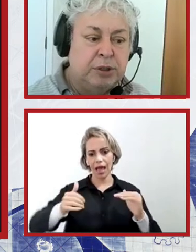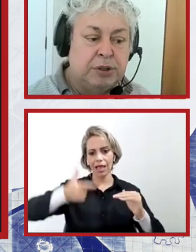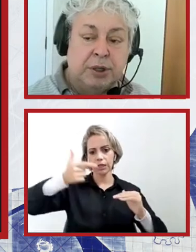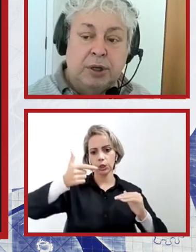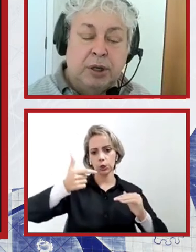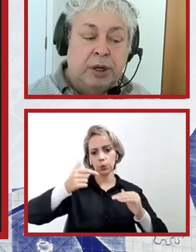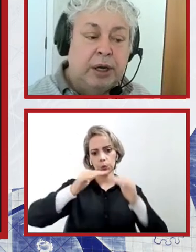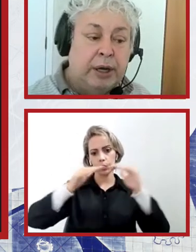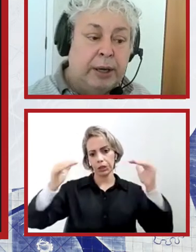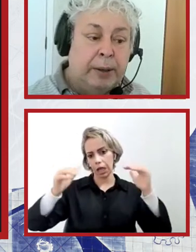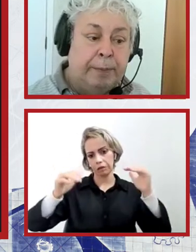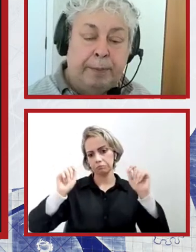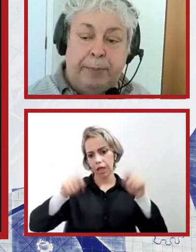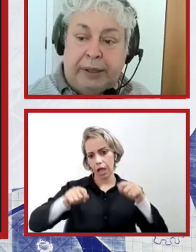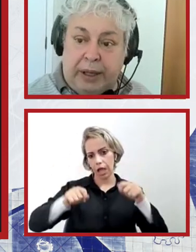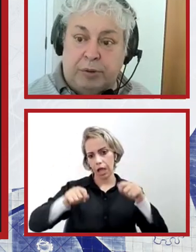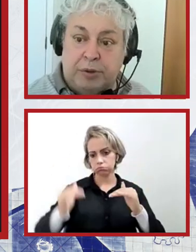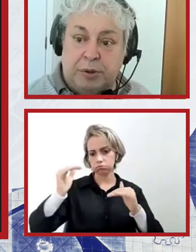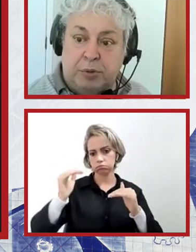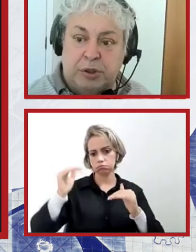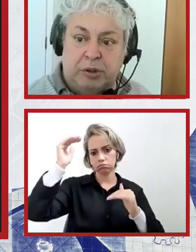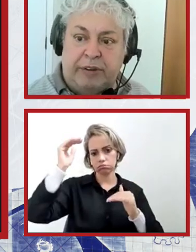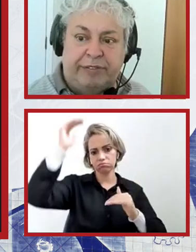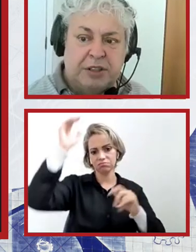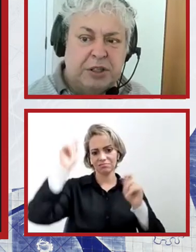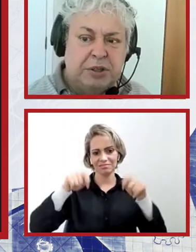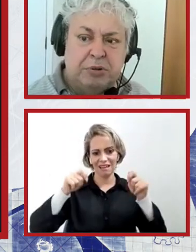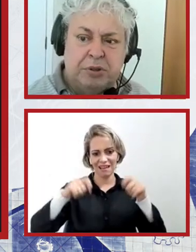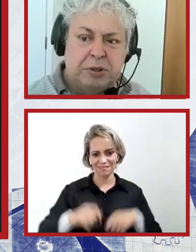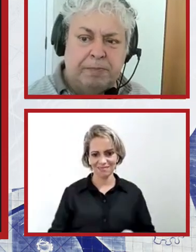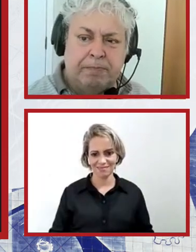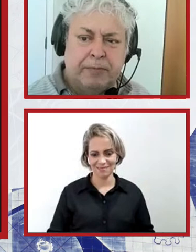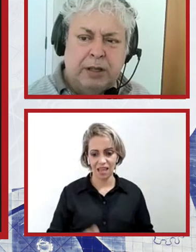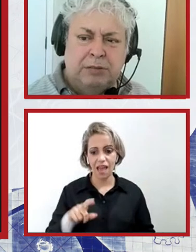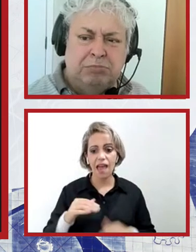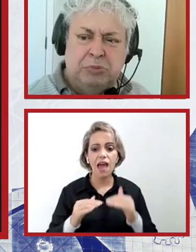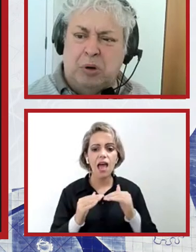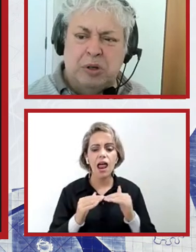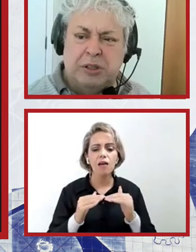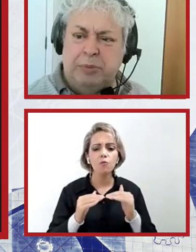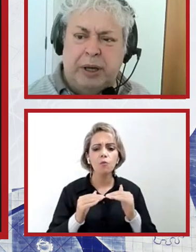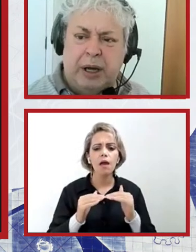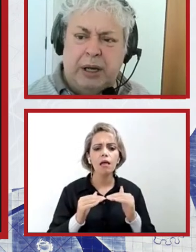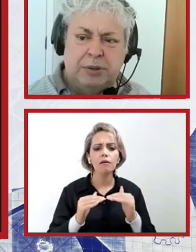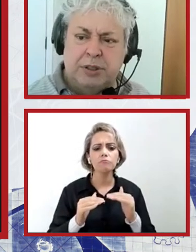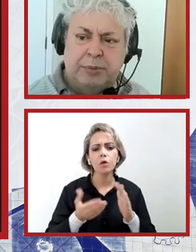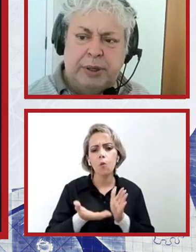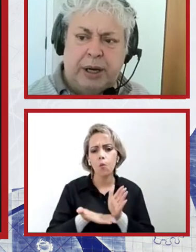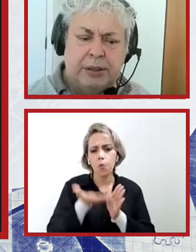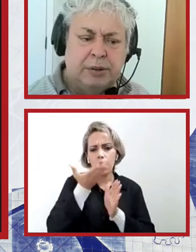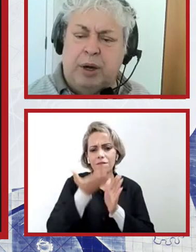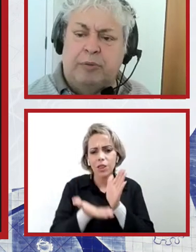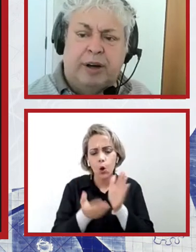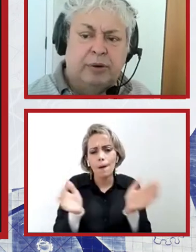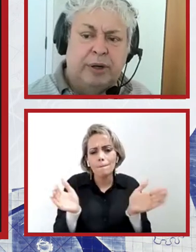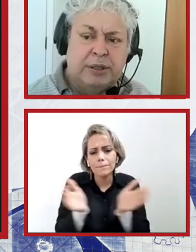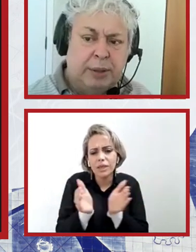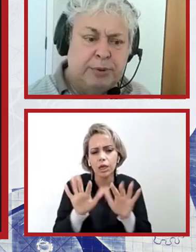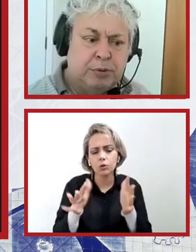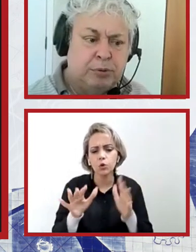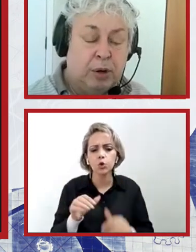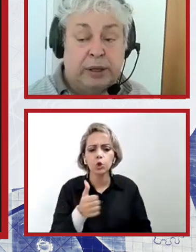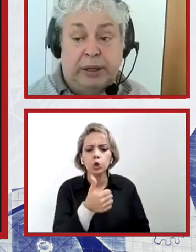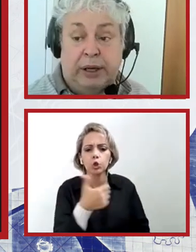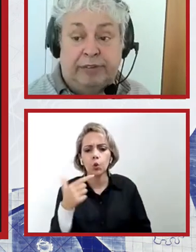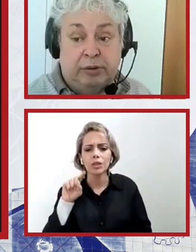são elevadores pequenos. Custam na faixa de uns 12 mil reais, 11 mil reais. Não é um valor